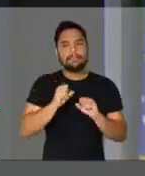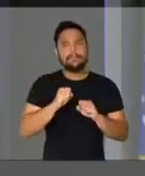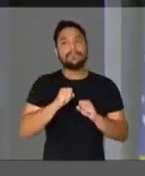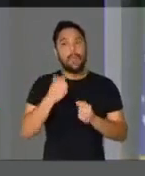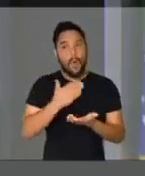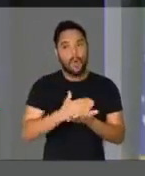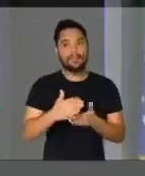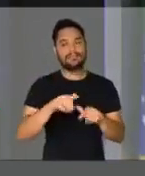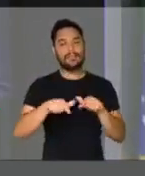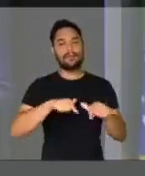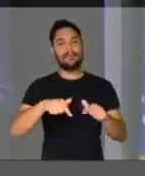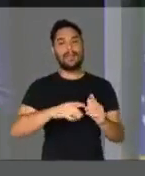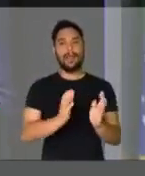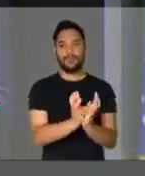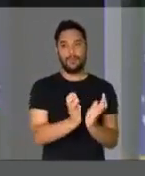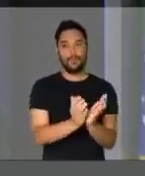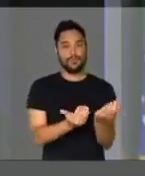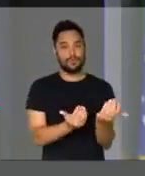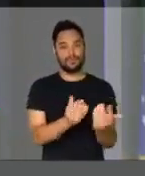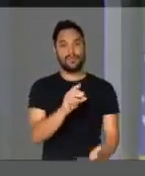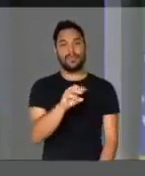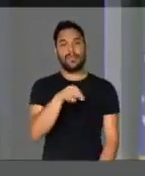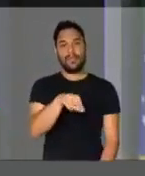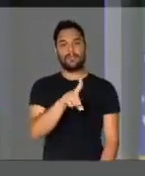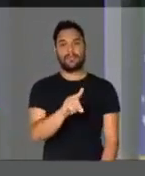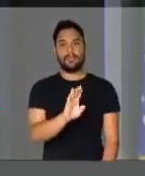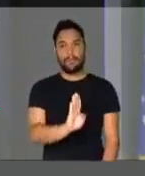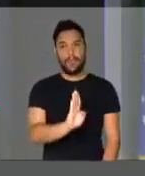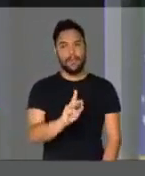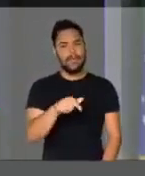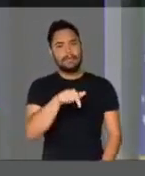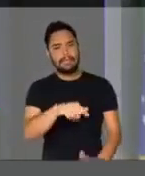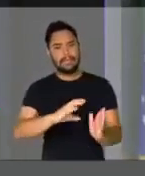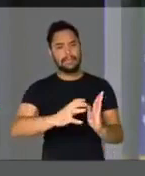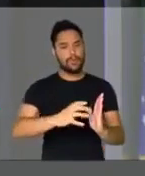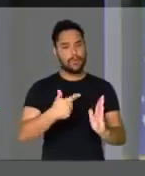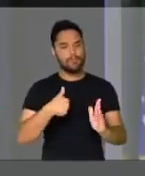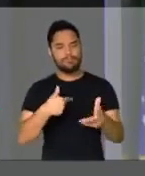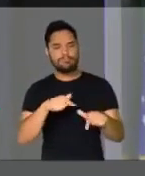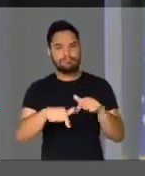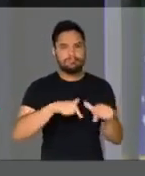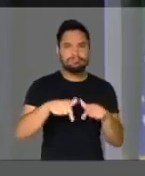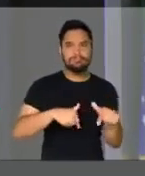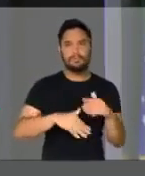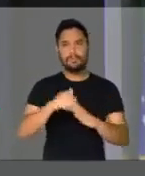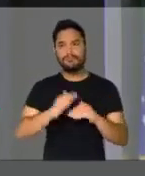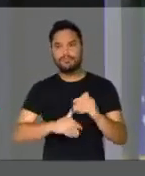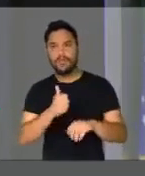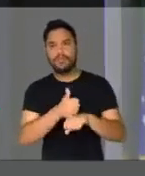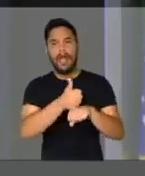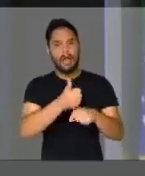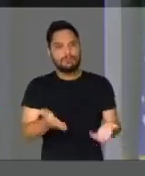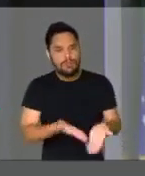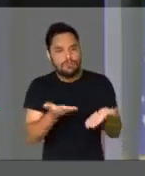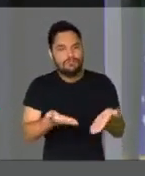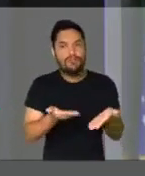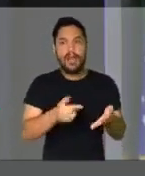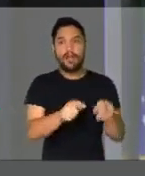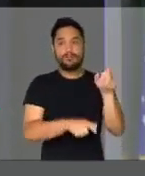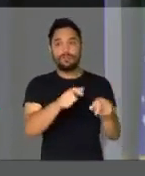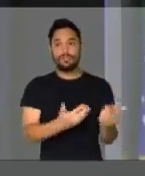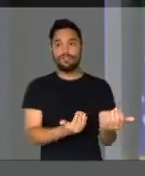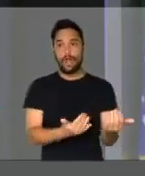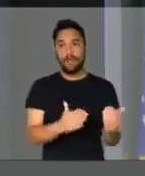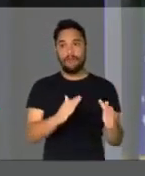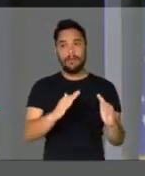do MDB 2 anos atrás. E busquei trabalhar a qualificação pessoal e profissional dos moradores das periferias